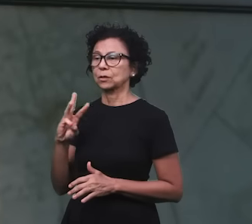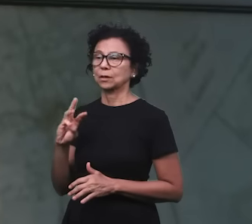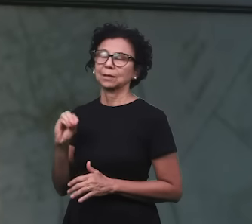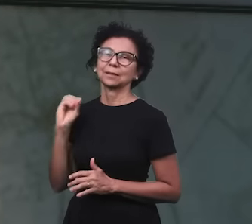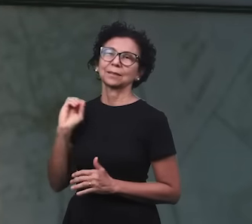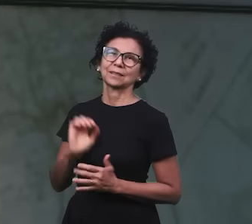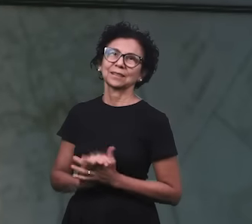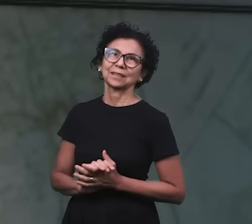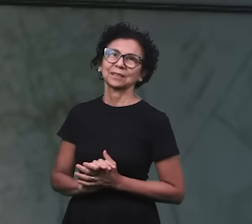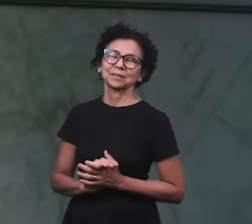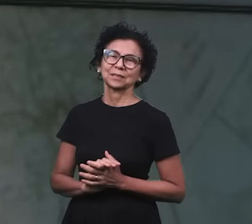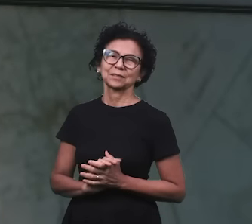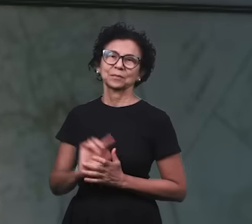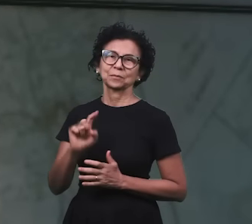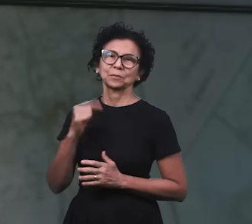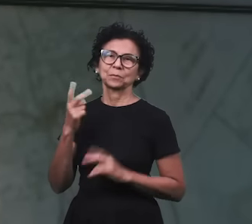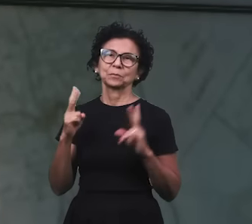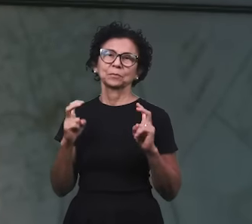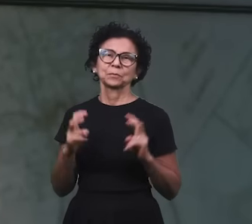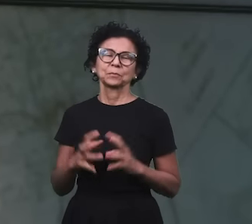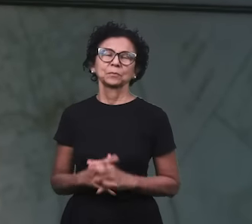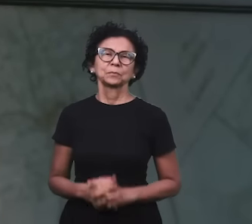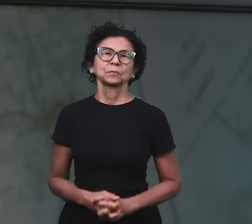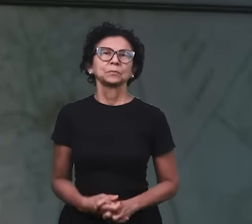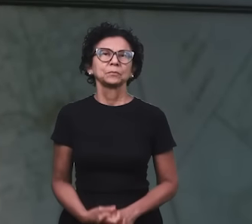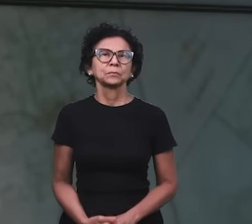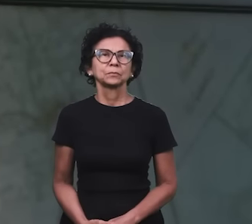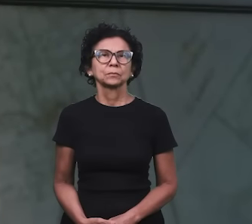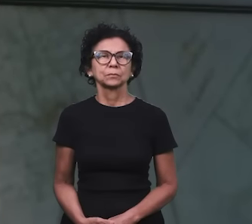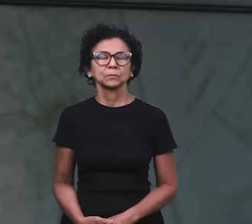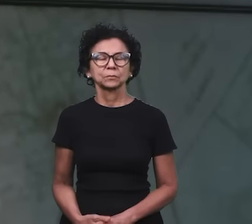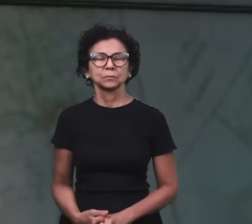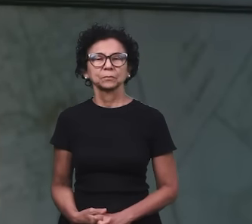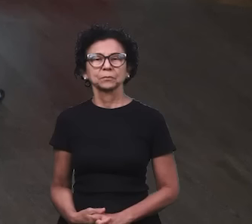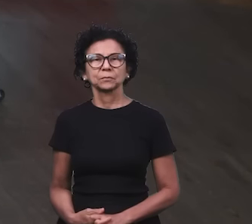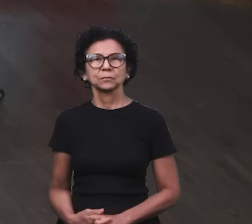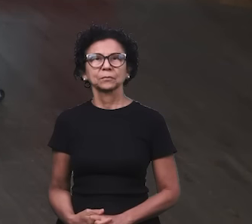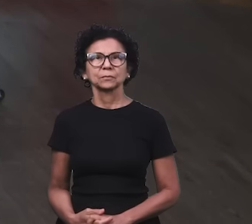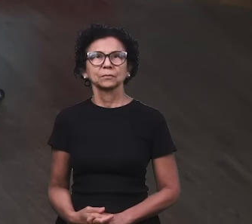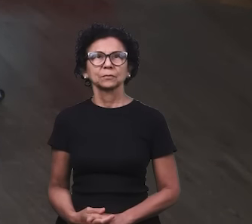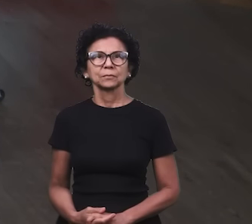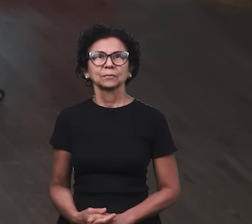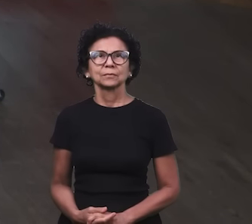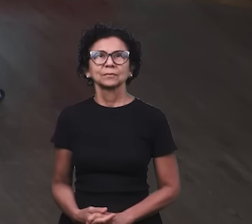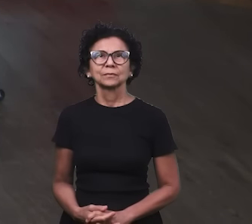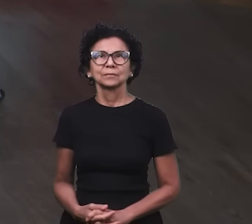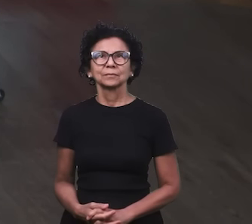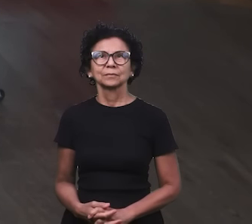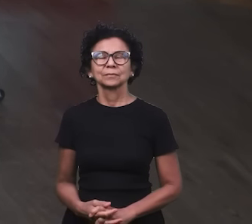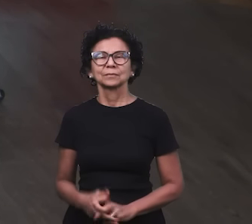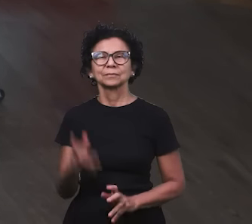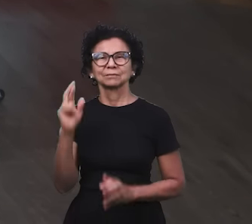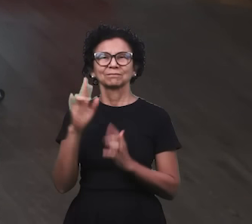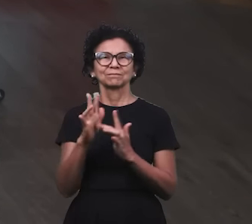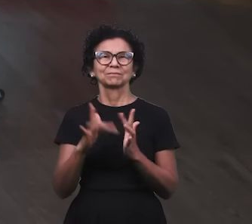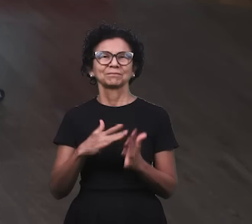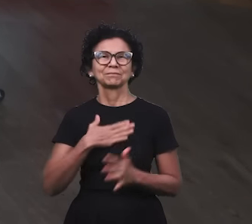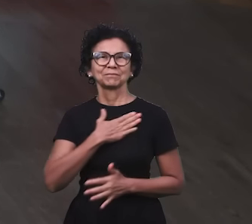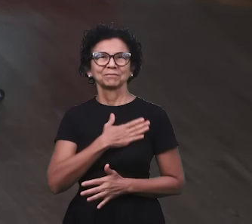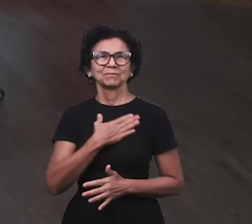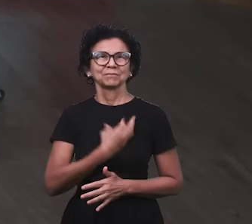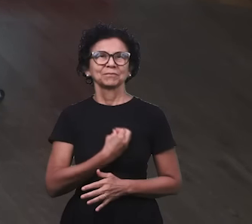anos agora. Então esses serão os próximos assuntos, não é? Pastor Eduardo. Foi um prazer, a paz do Senhor,